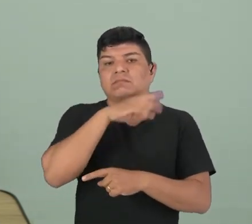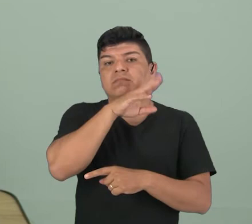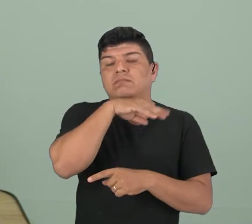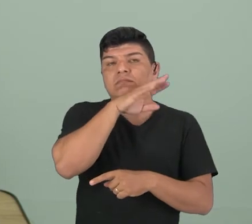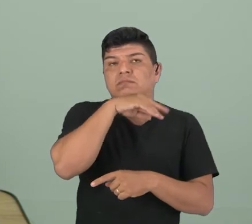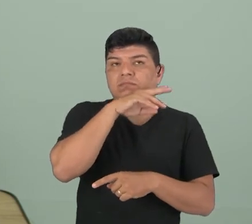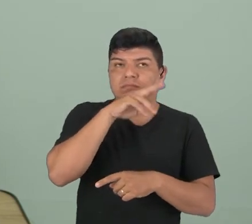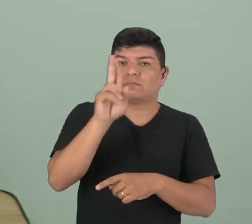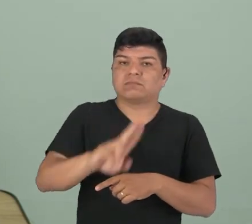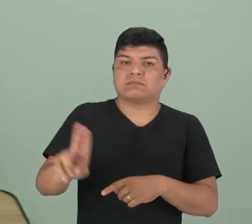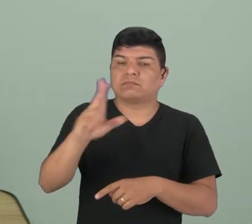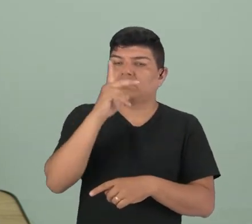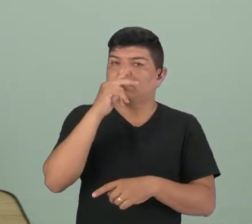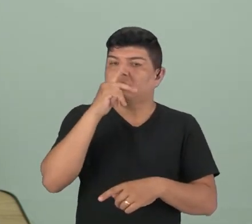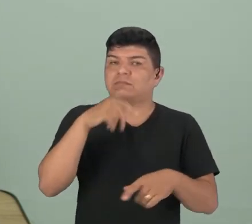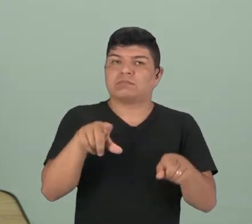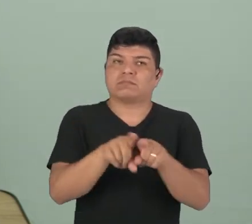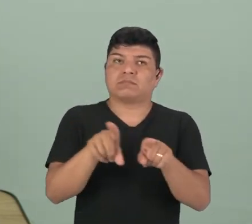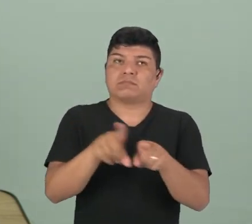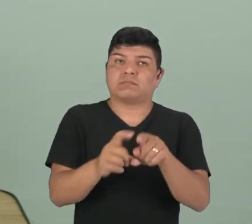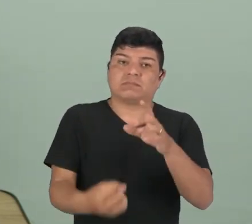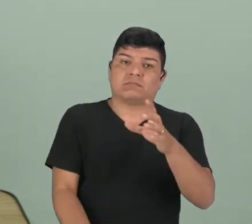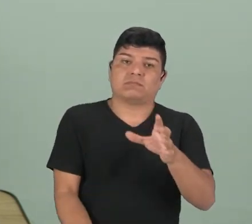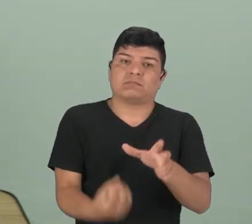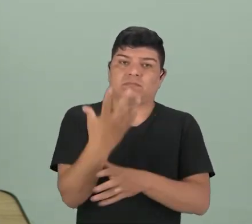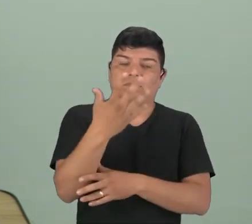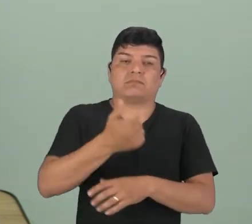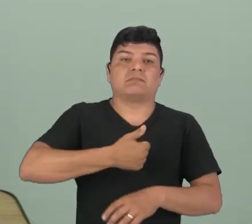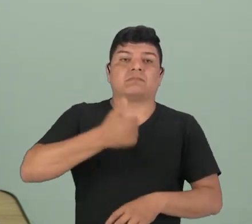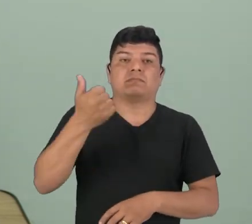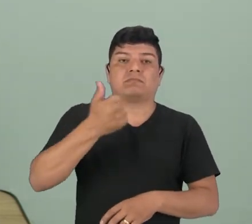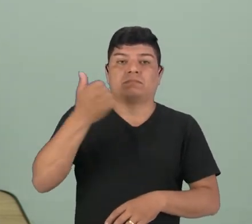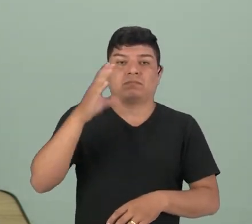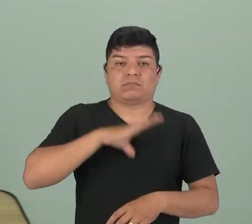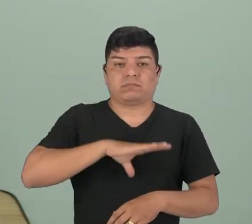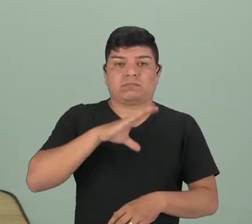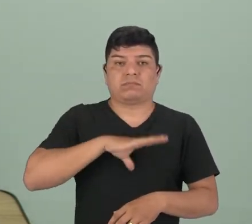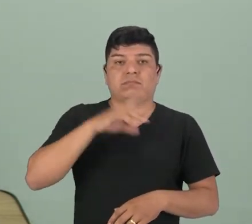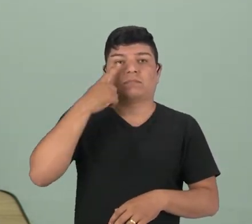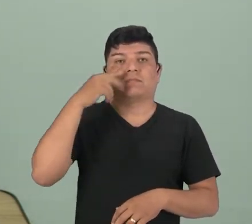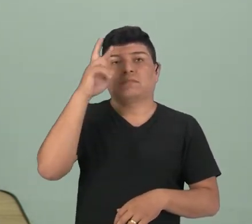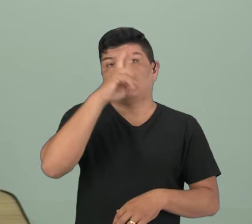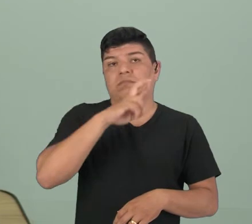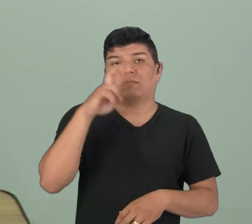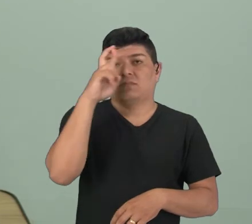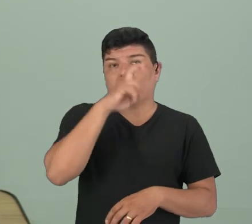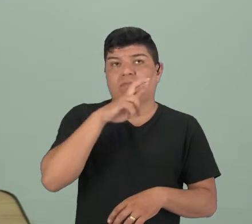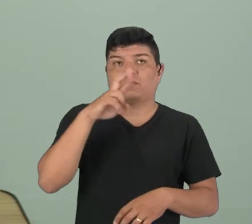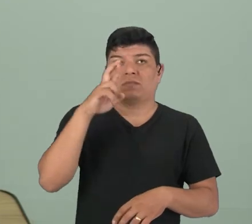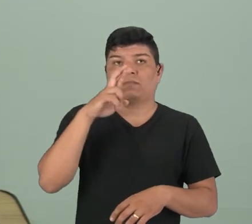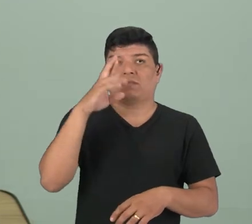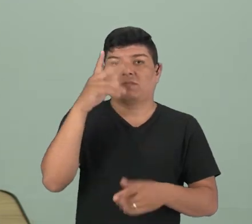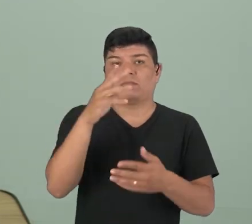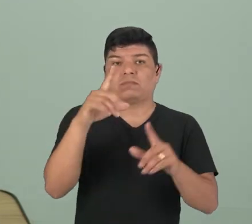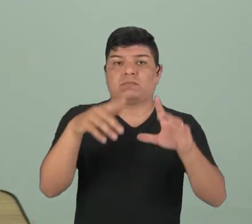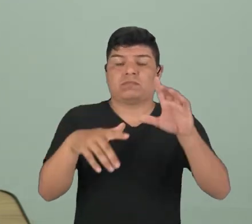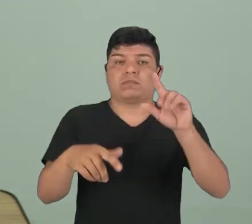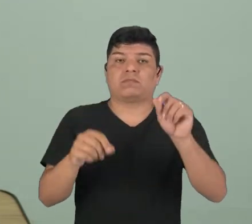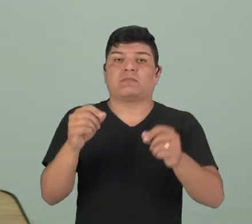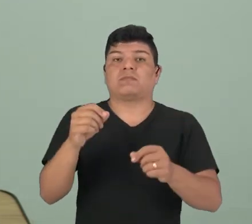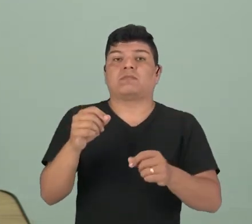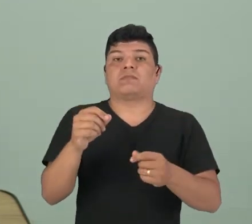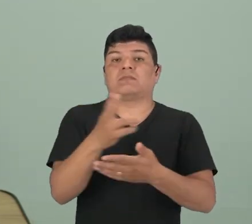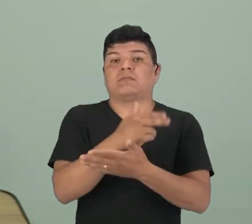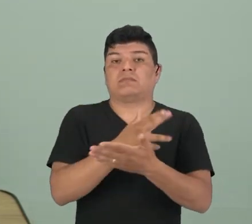eles faziam uso dessa água. E aí surgiu as primeiras cidades. Vamos observar aí, ó, aqui nesse mapa, as primeiras